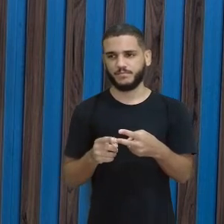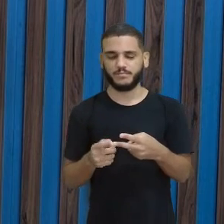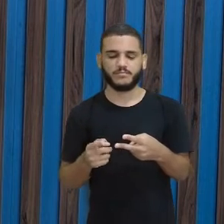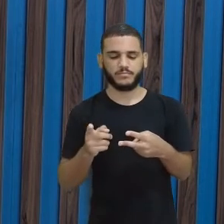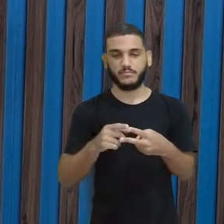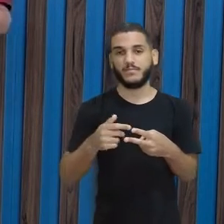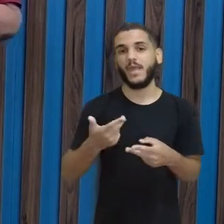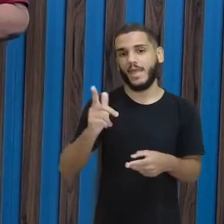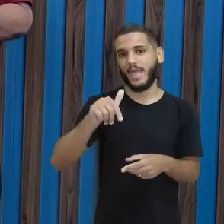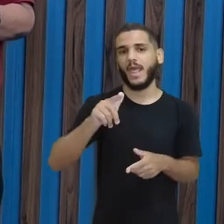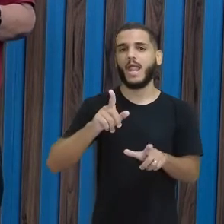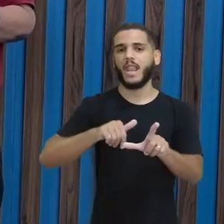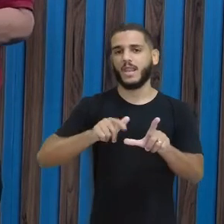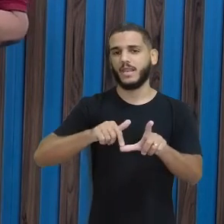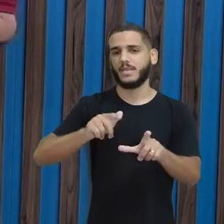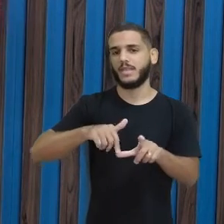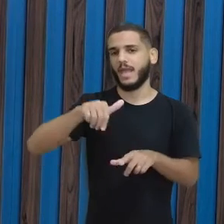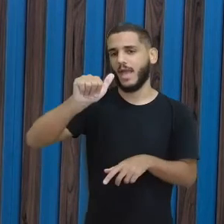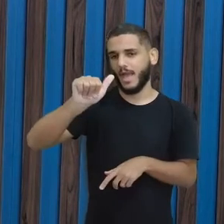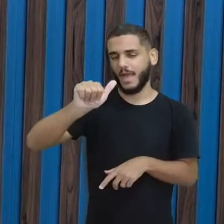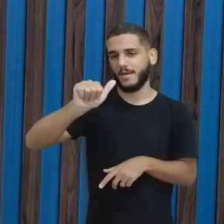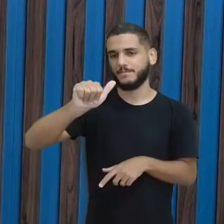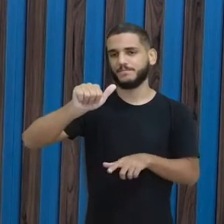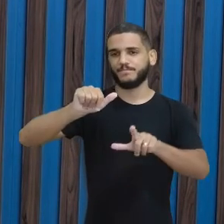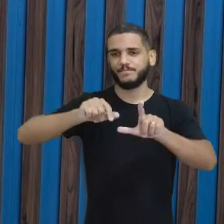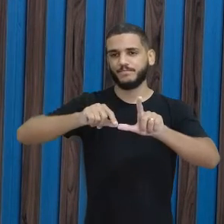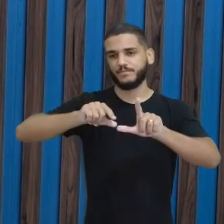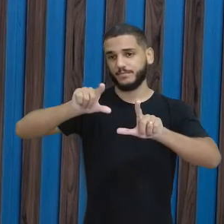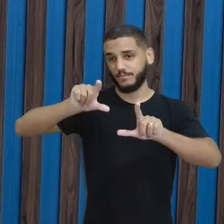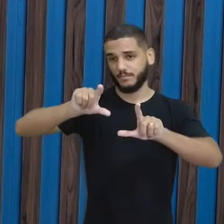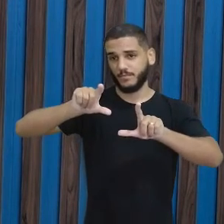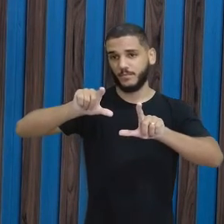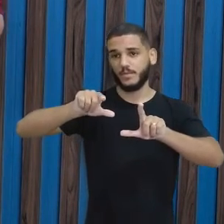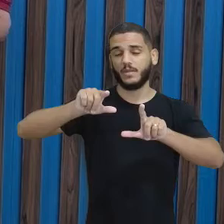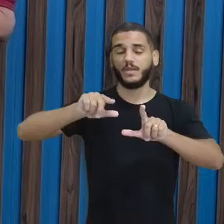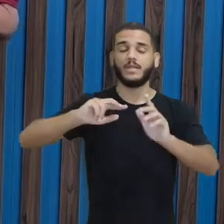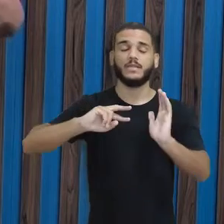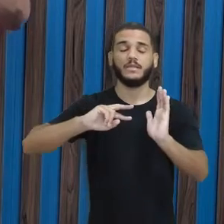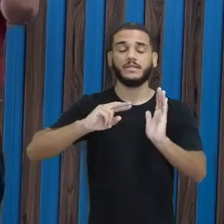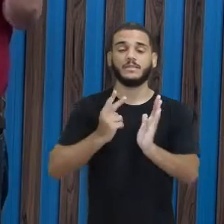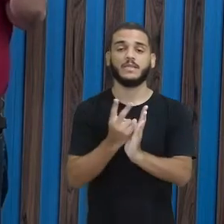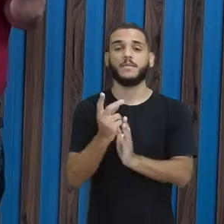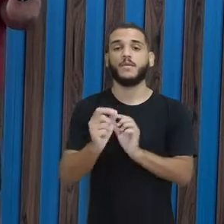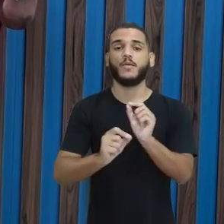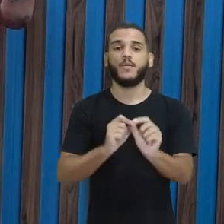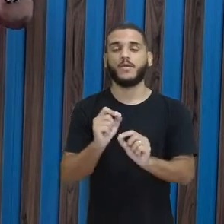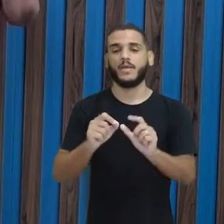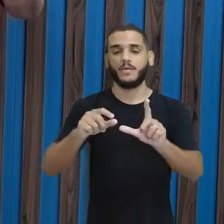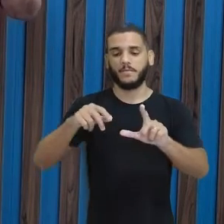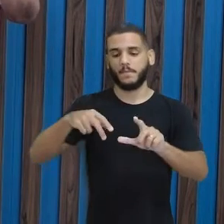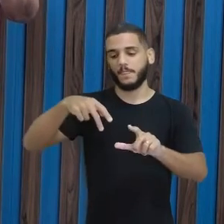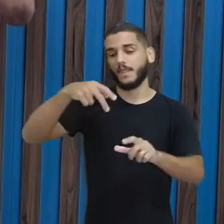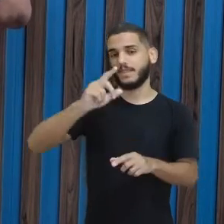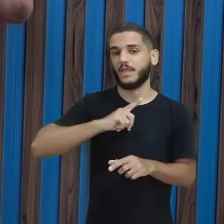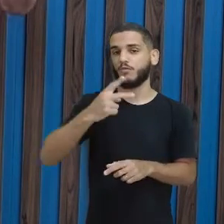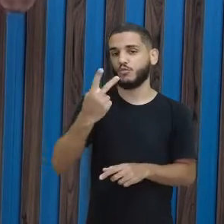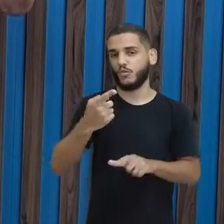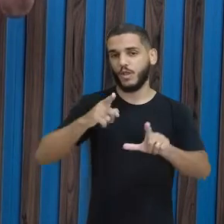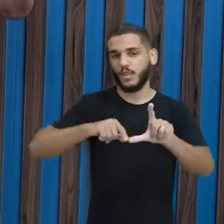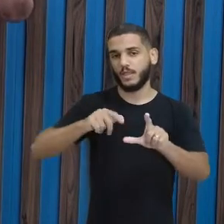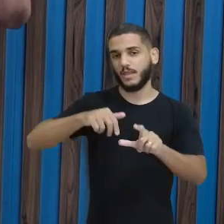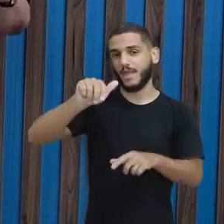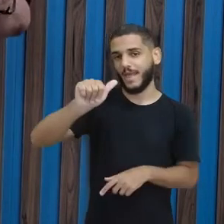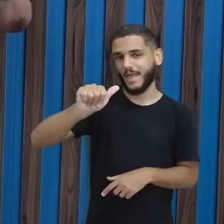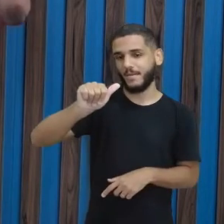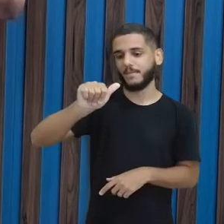alelo. Alelo quer dizer um gene. Ele sempre se manifesta inibindo o seu companheiro. Por que seu companheiro? Porque a gente é feito de